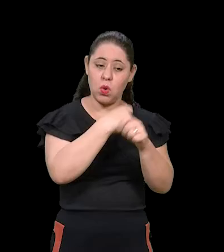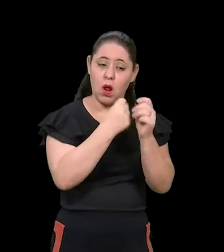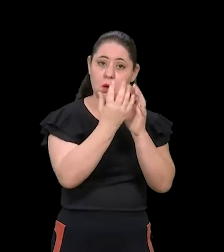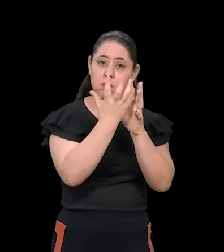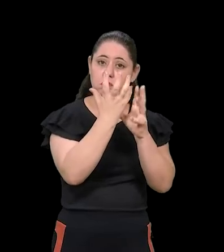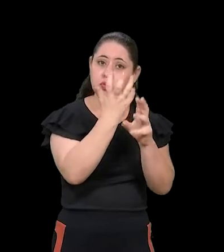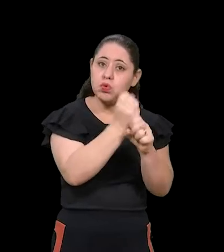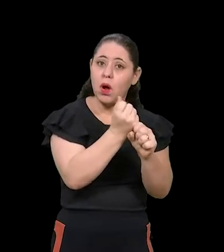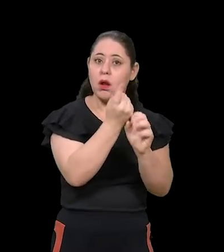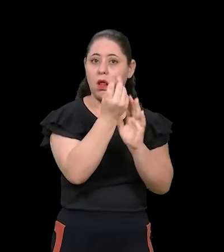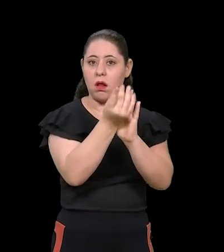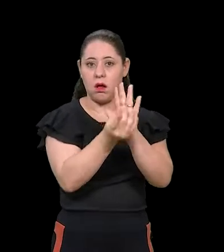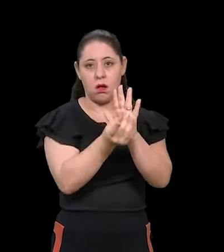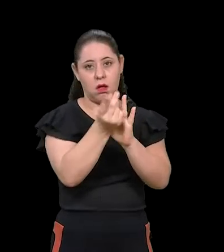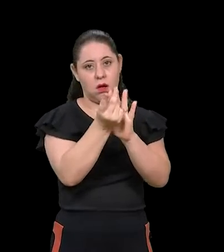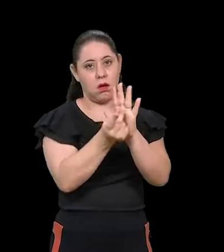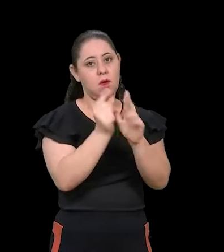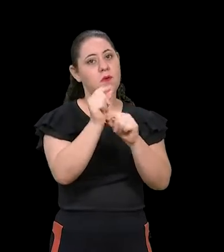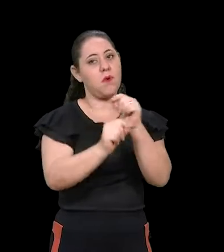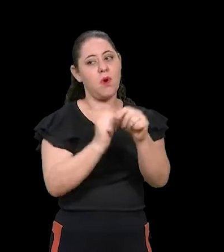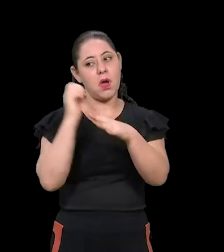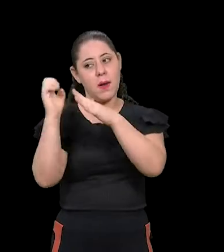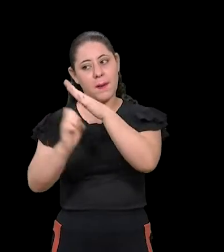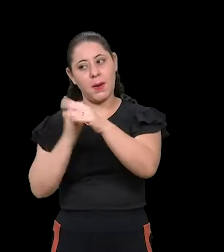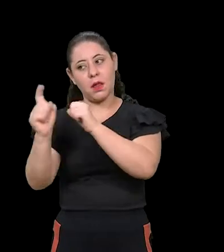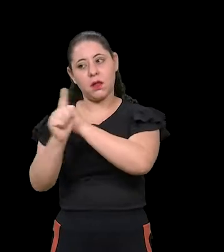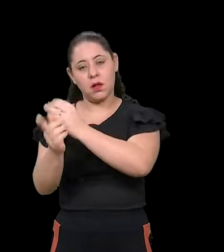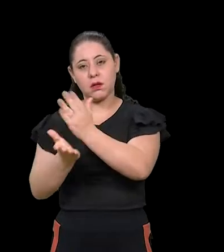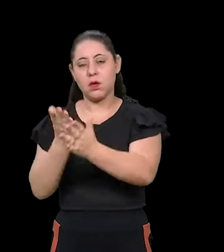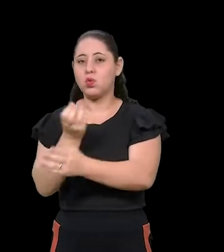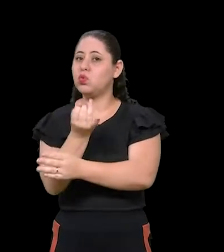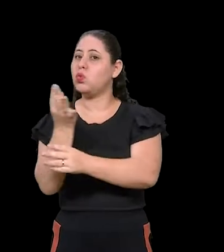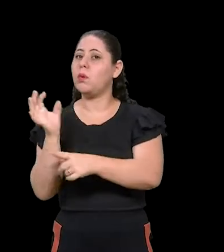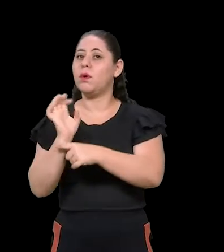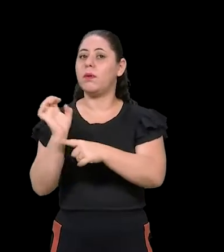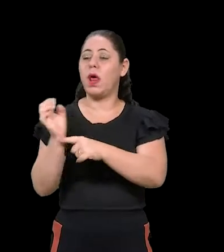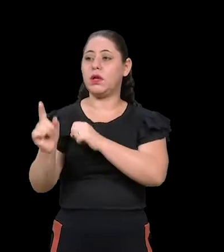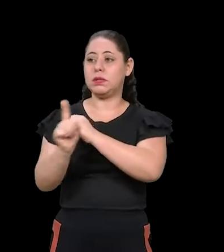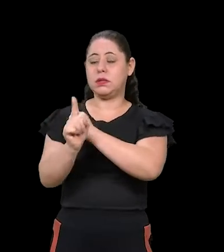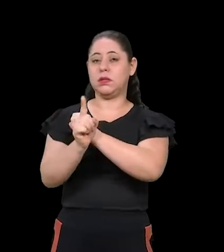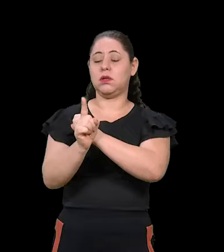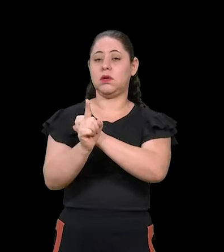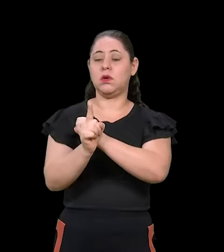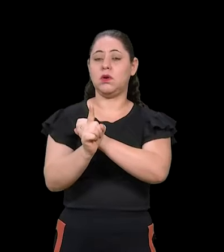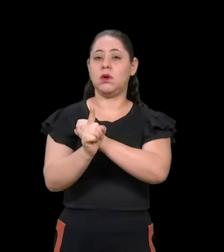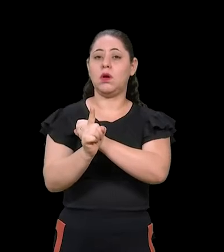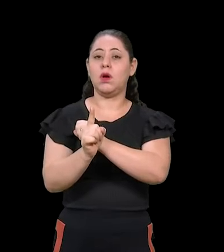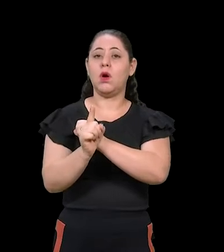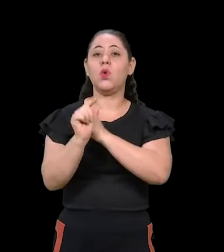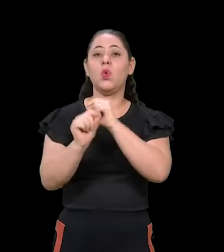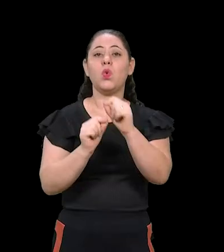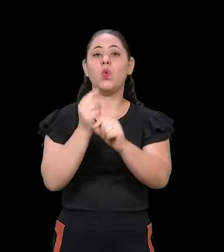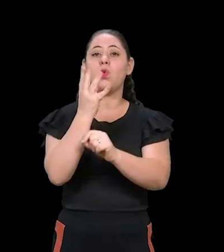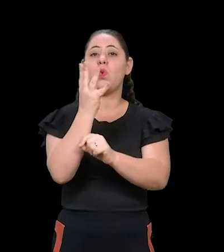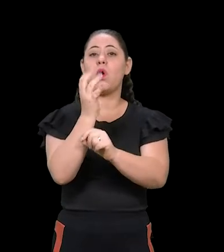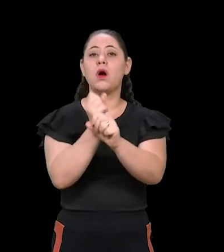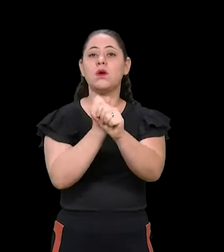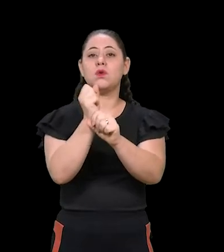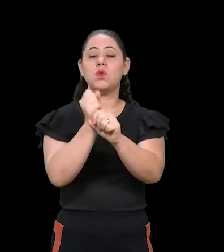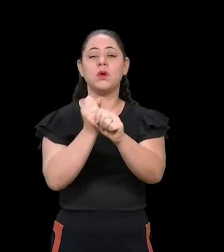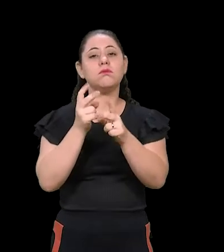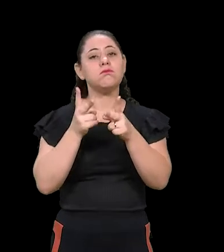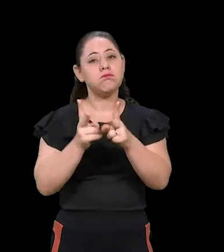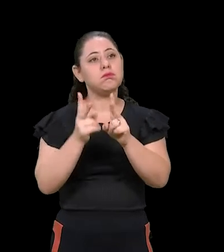execução financeira e a cobertura de empresas, o número de empresas que tem no estado e o quanto a gente consegue atender, nós somos o Sebrae